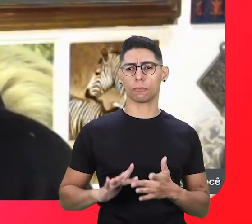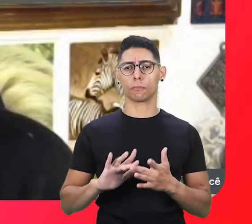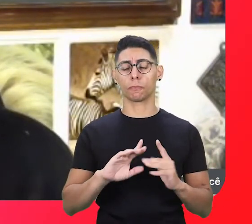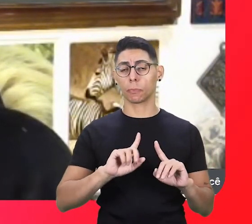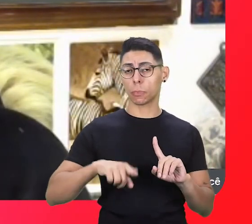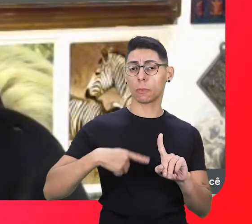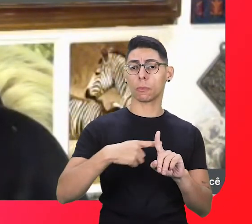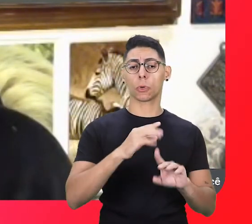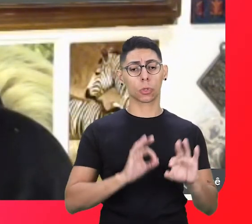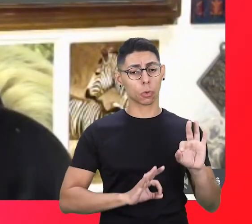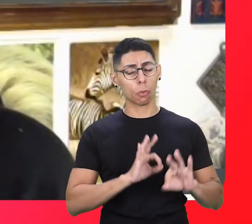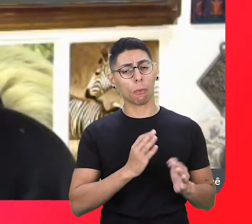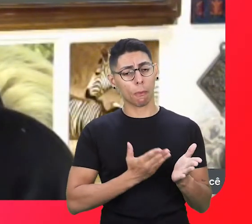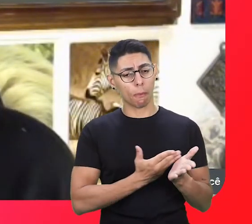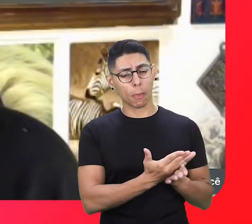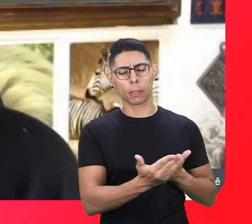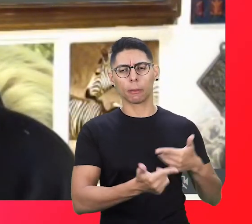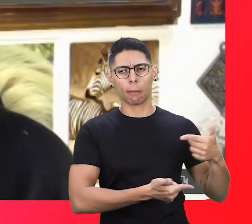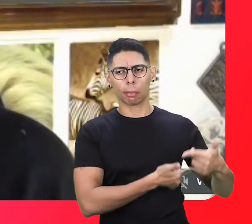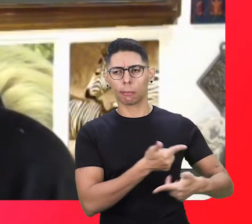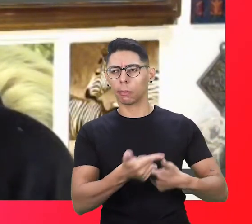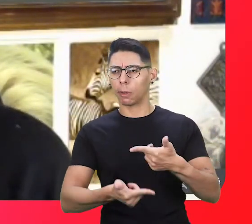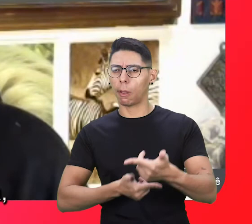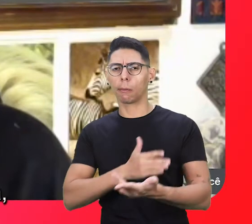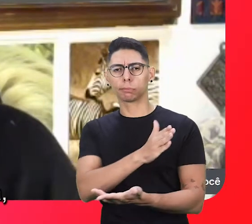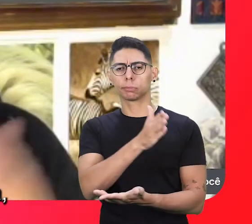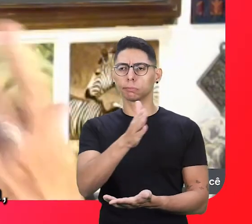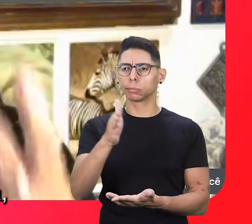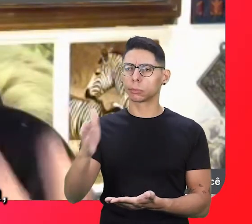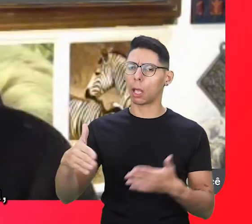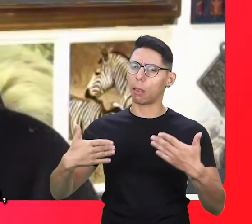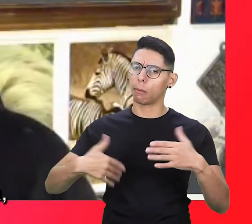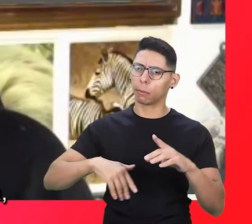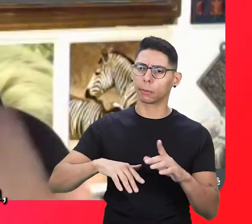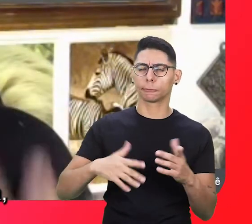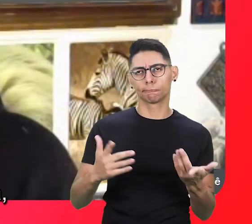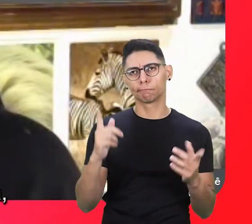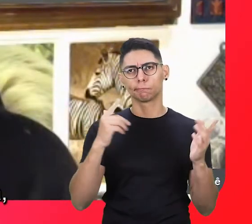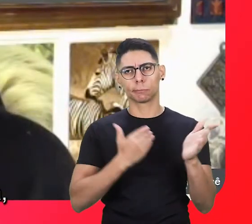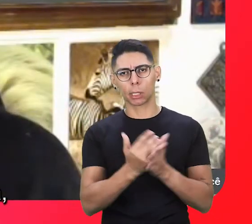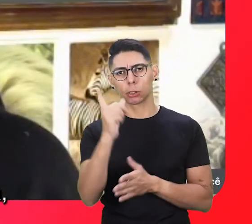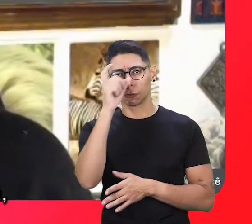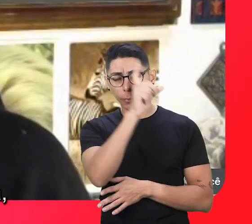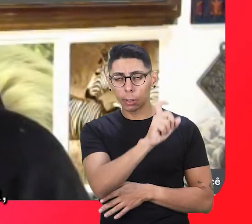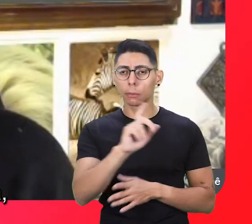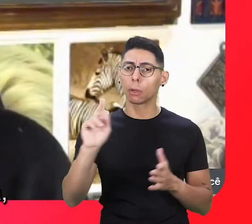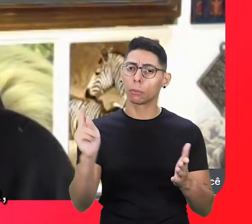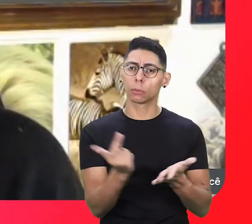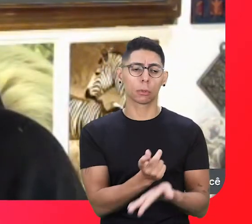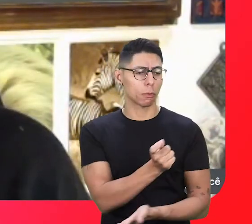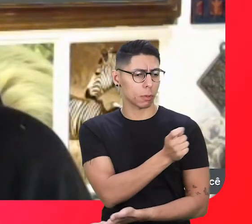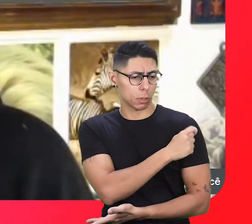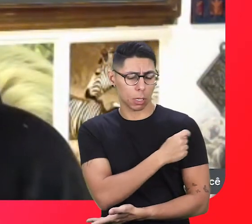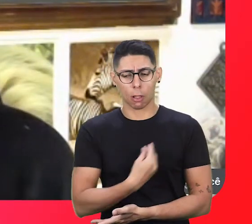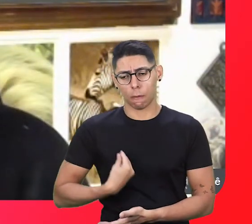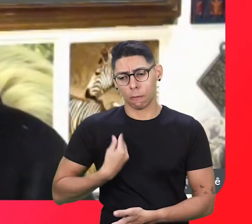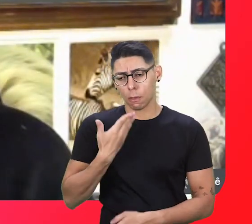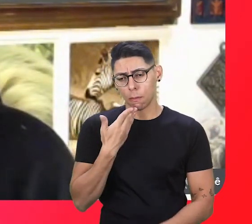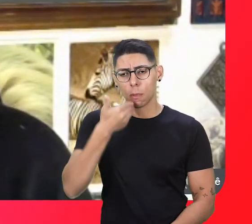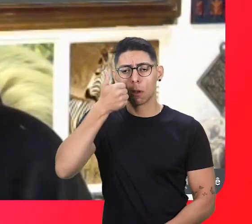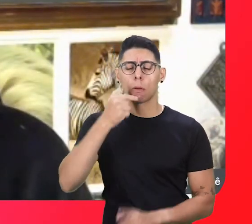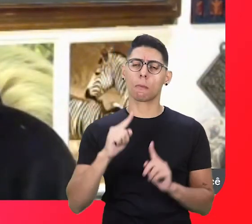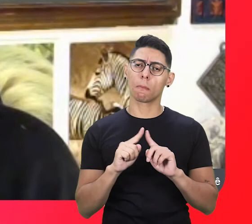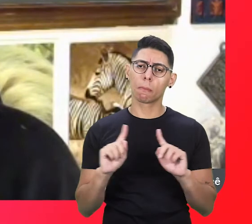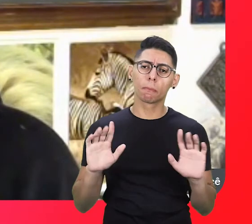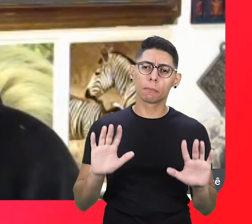a trabalhar e aí fica mais difícil, né? Aí vieram as vacinas, melhoraram também um pouco a vida, mas